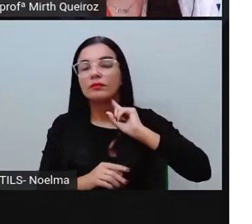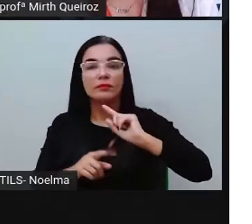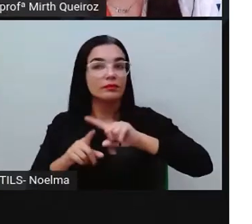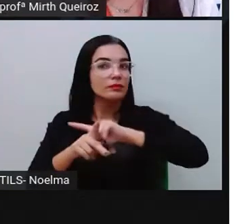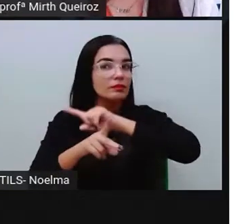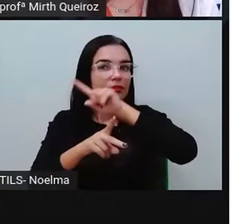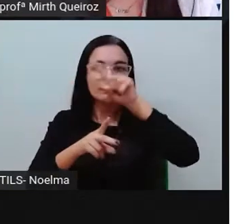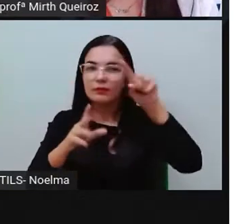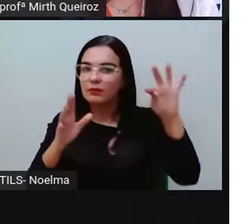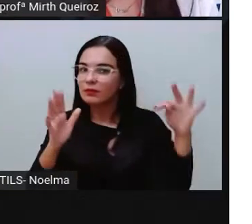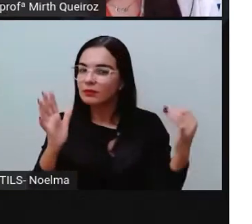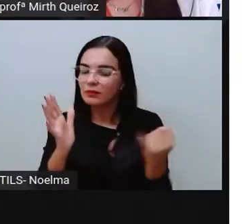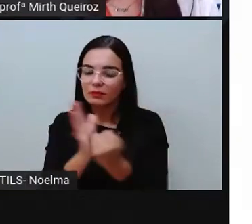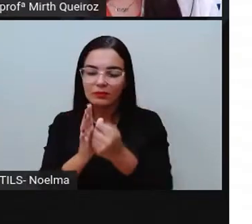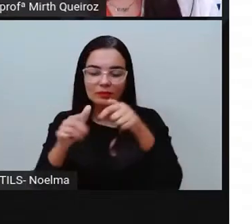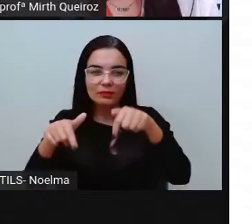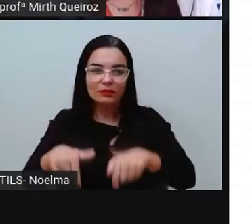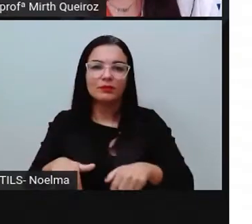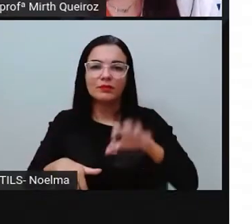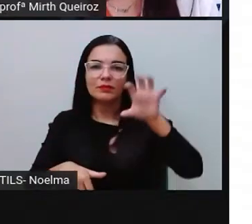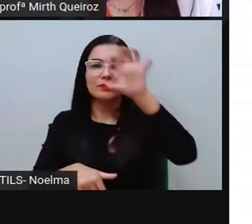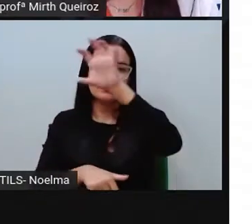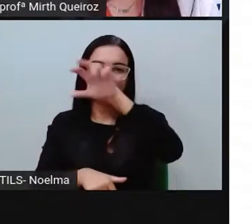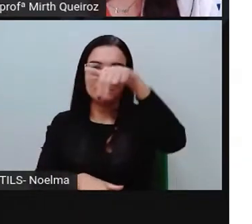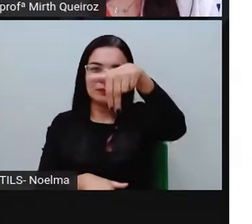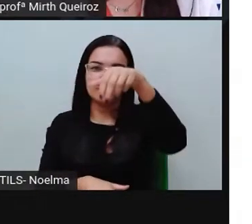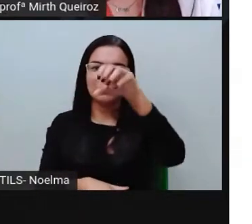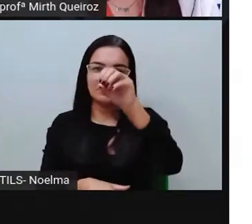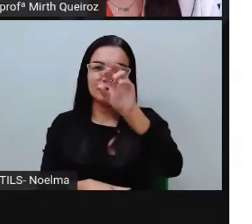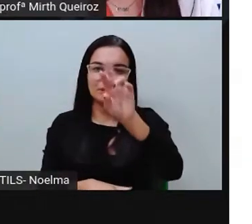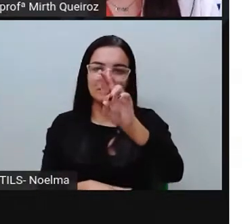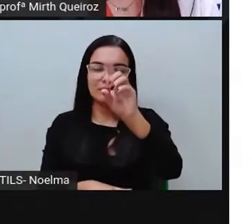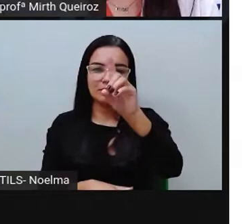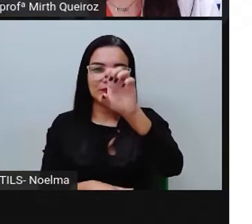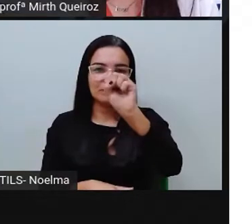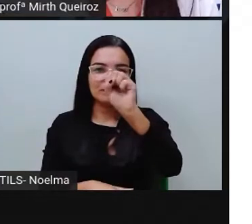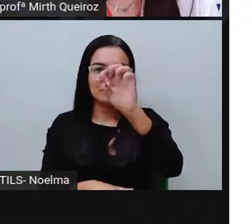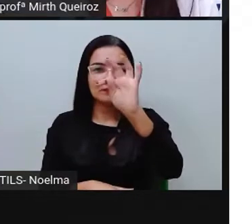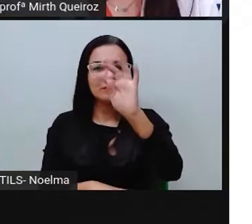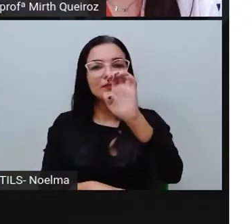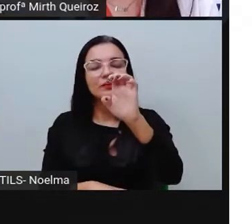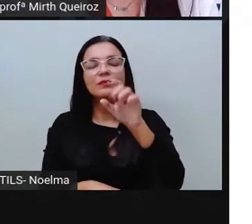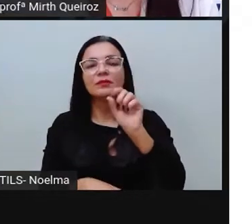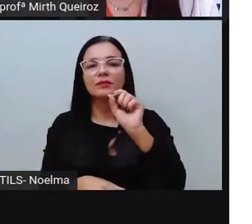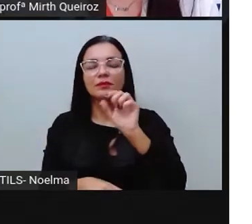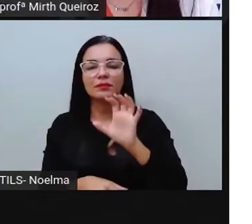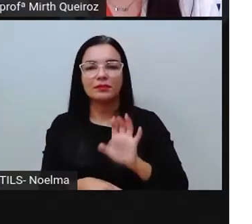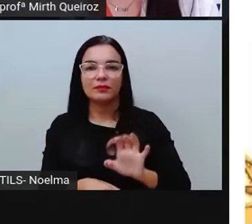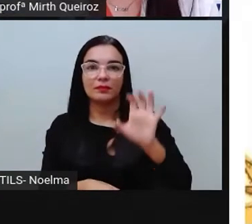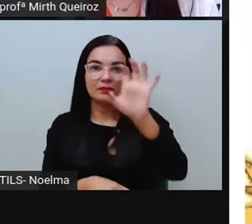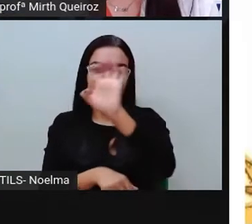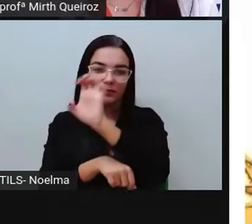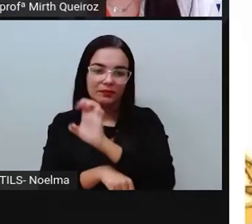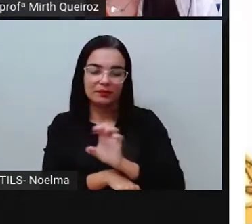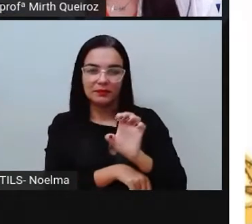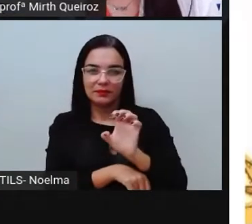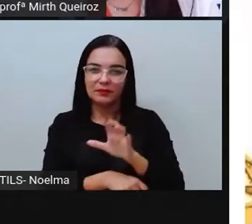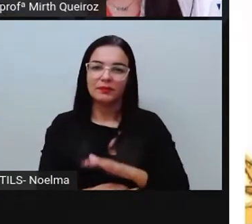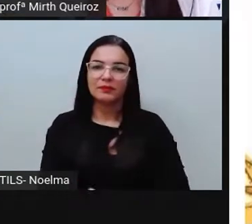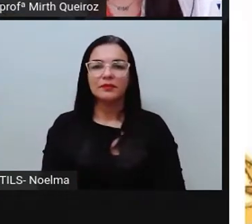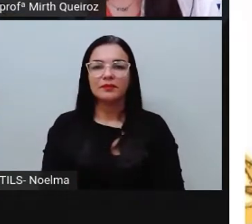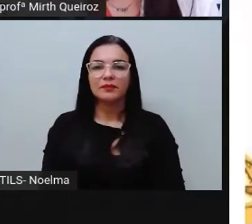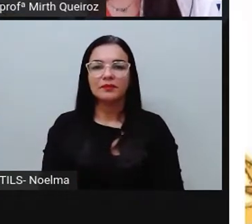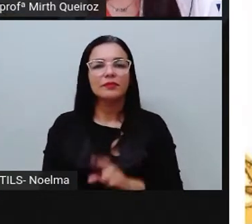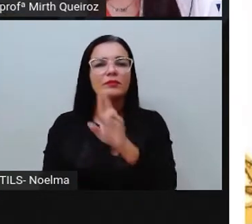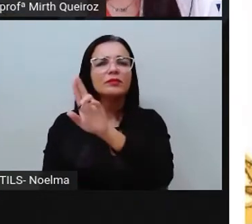desse bioma se encontra na região Nordeste, né? Espalhados aí pelos estados da nossa região. O